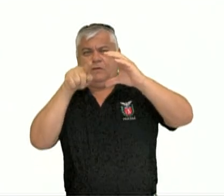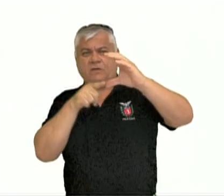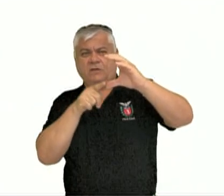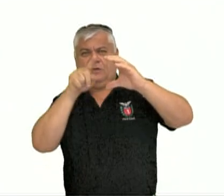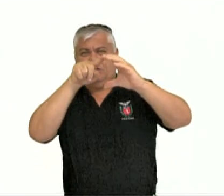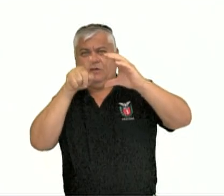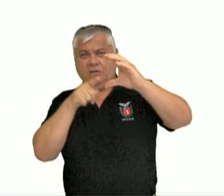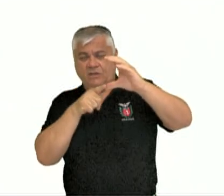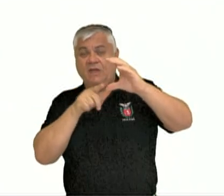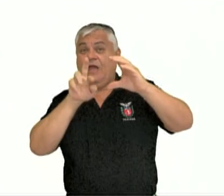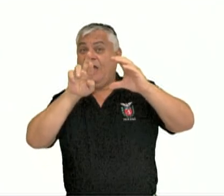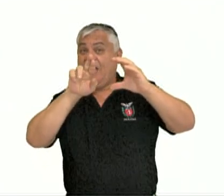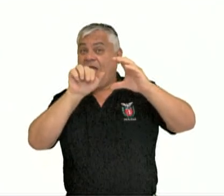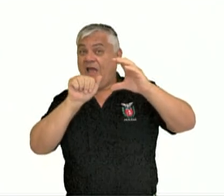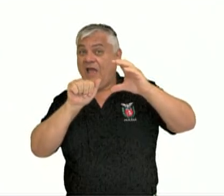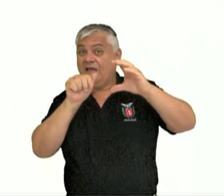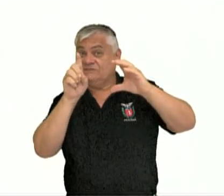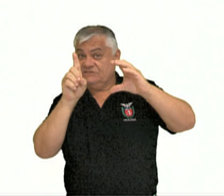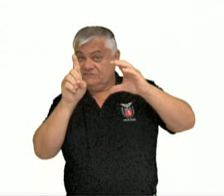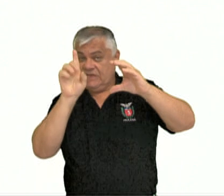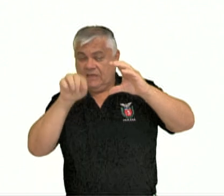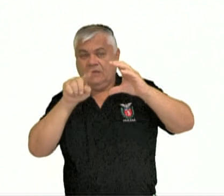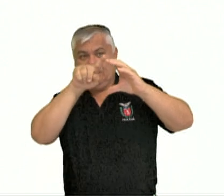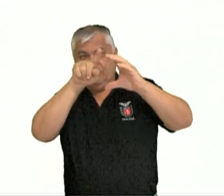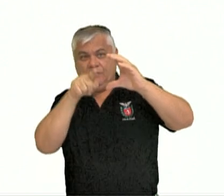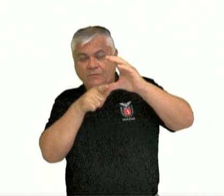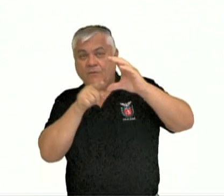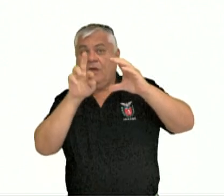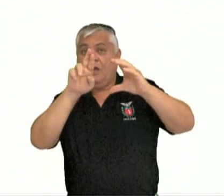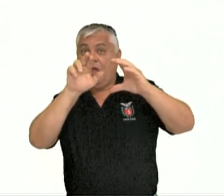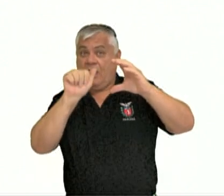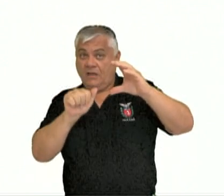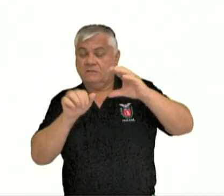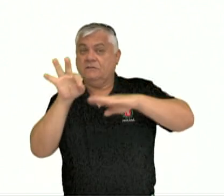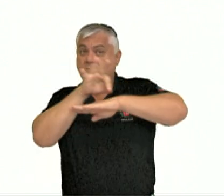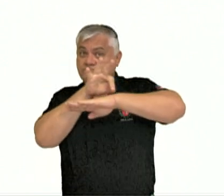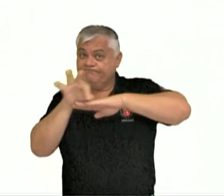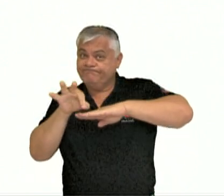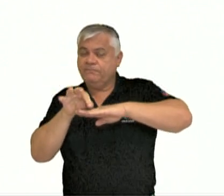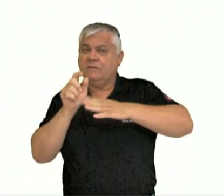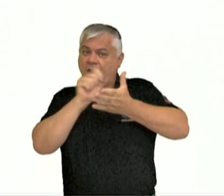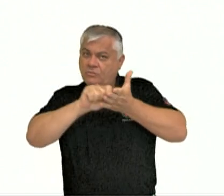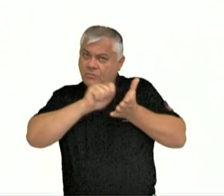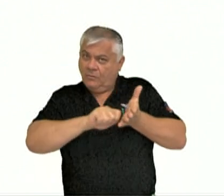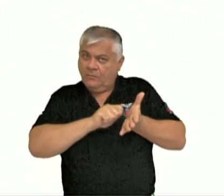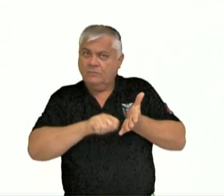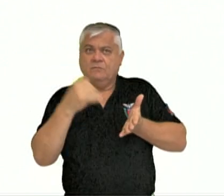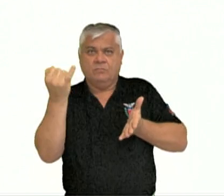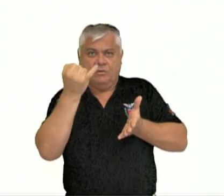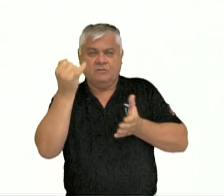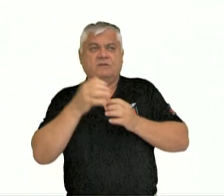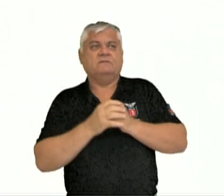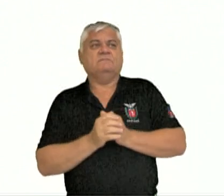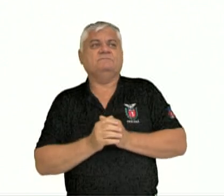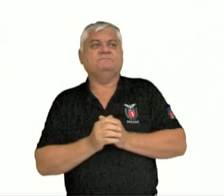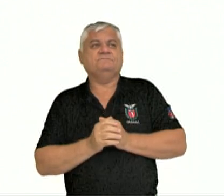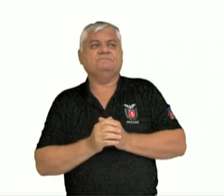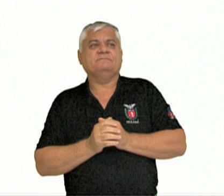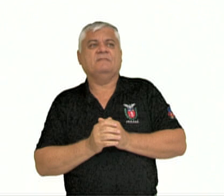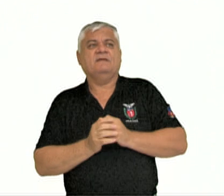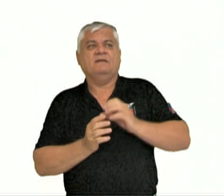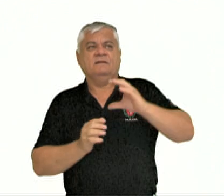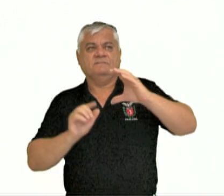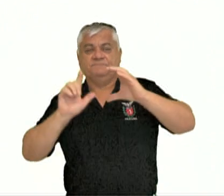em radianos, tá? Então, anotem isso, façam um grifo no caderno de vocês, o ângulo não dado em graus, dado em radianos.